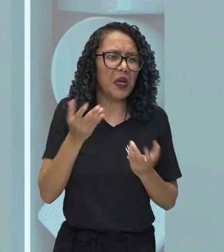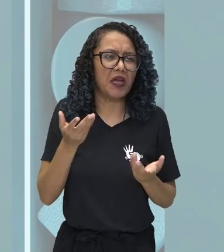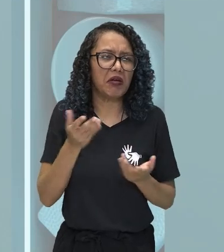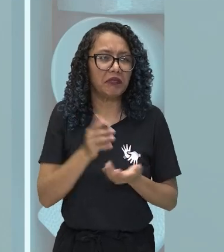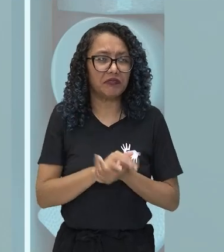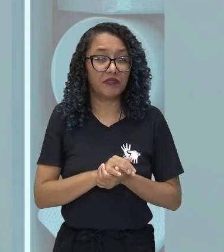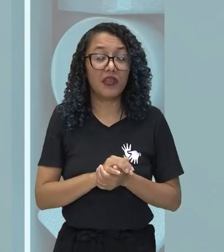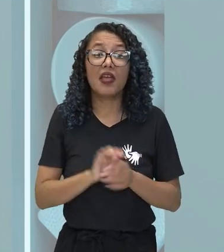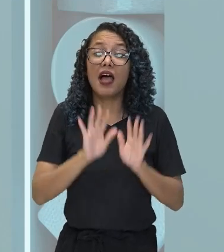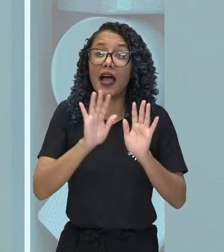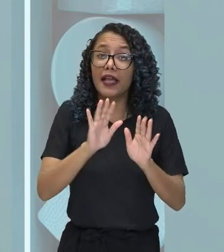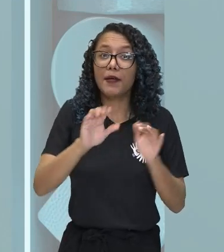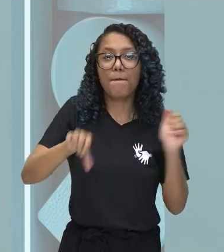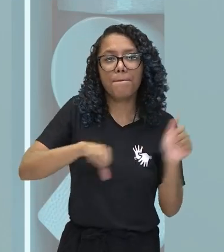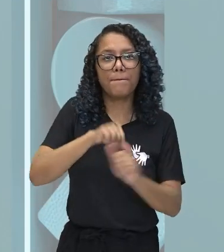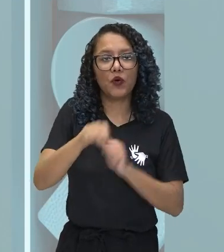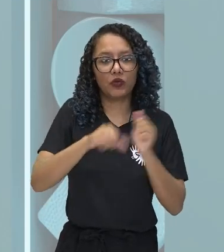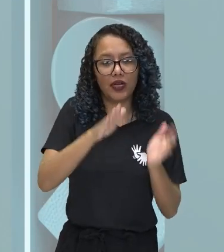onde os artistas tentam